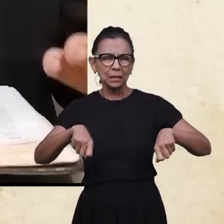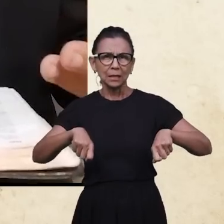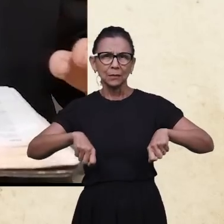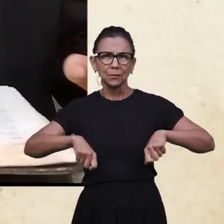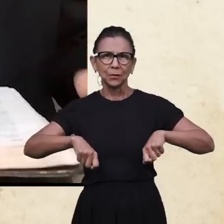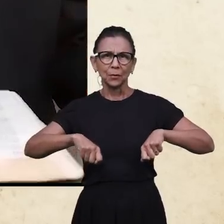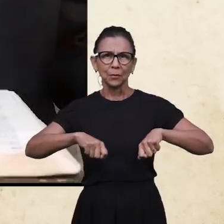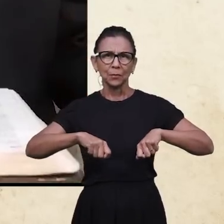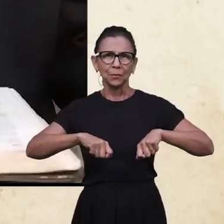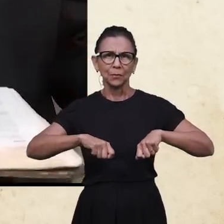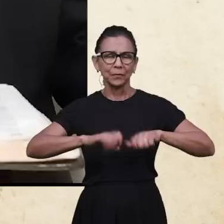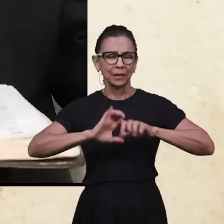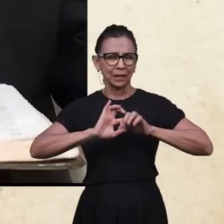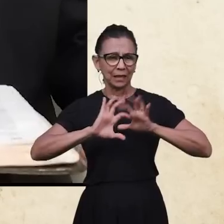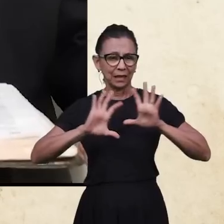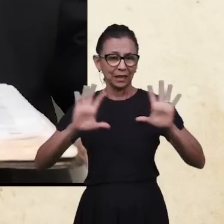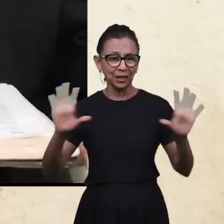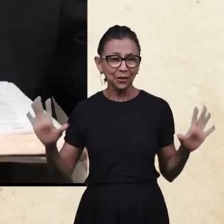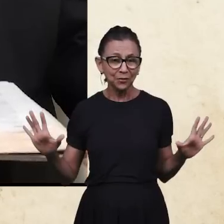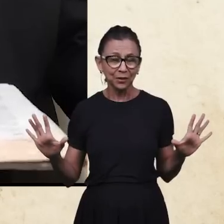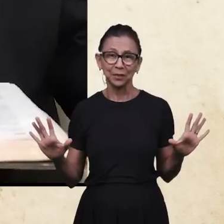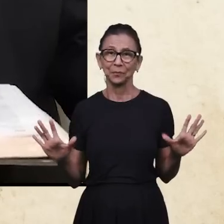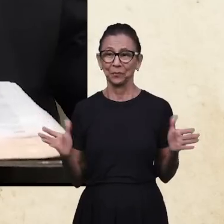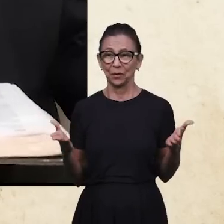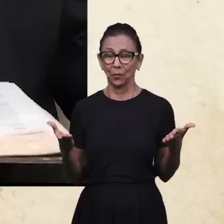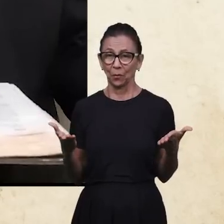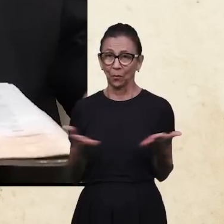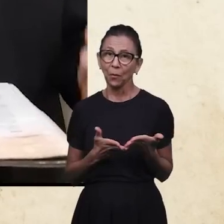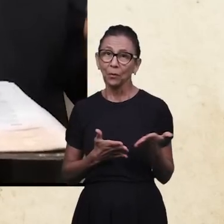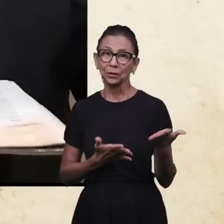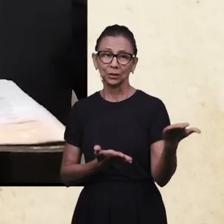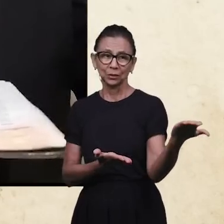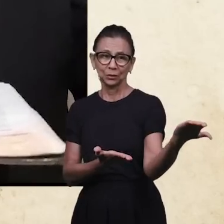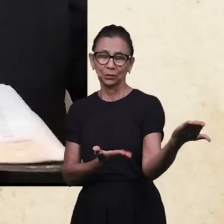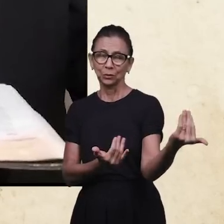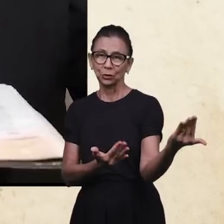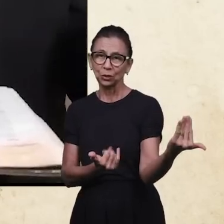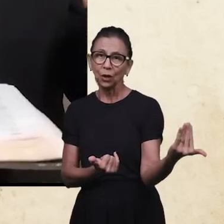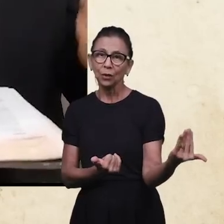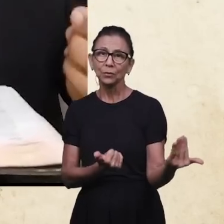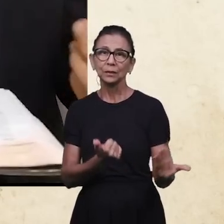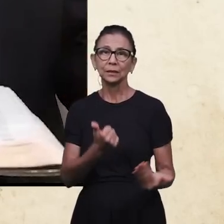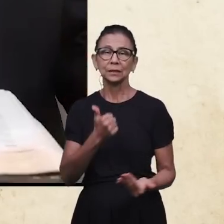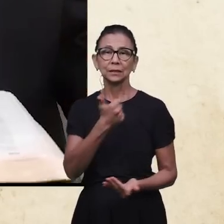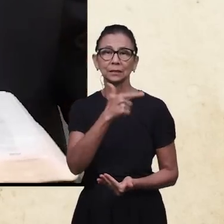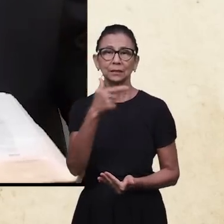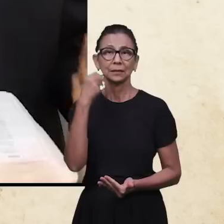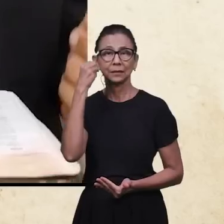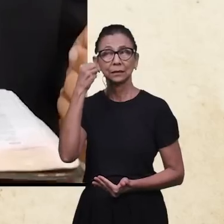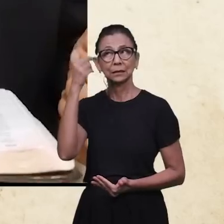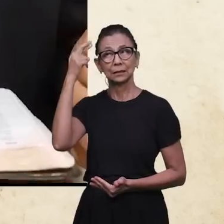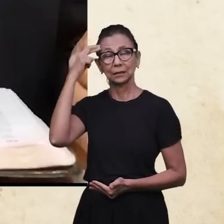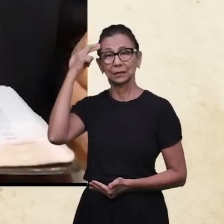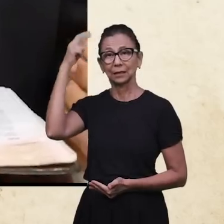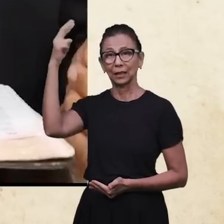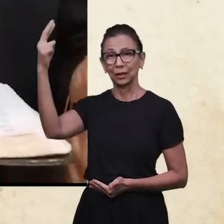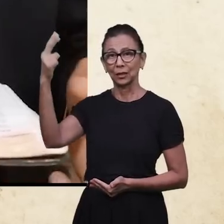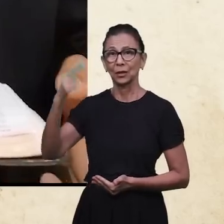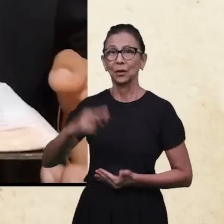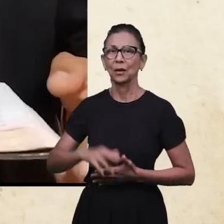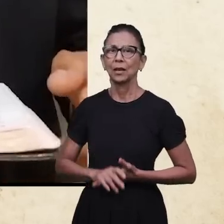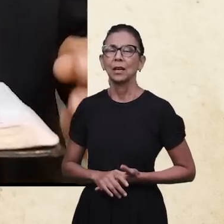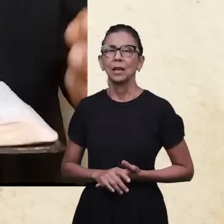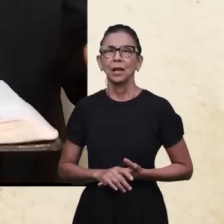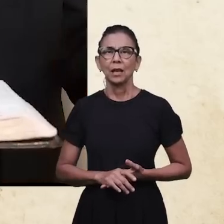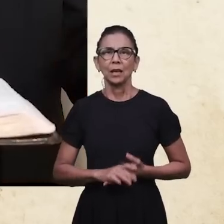dizer permitido. Hoje, o homem, os jovens que não têm uma experiência com o Senhor,